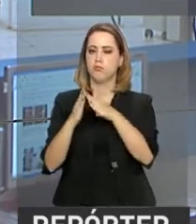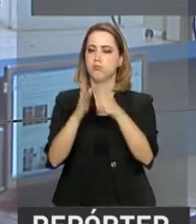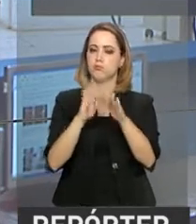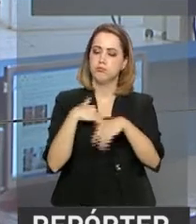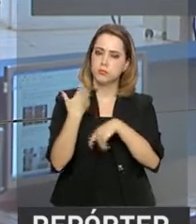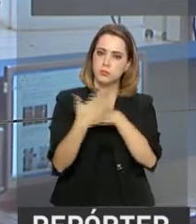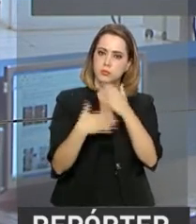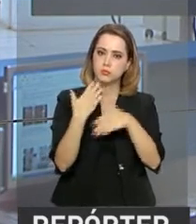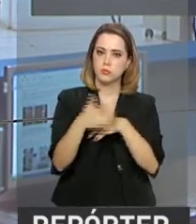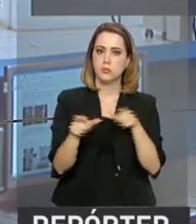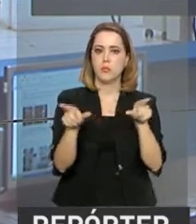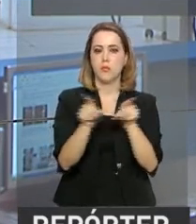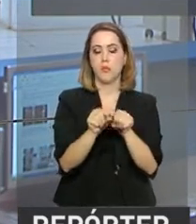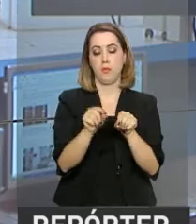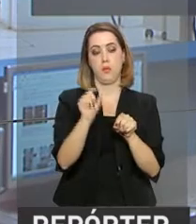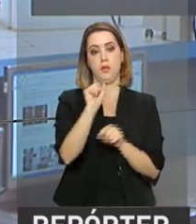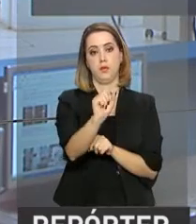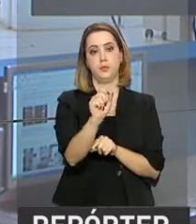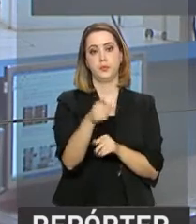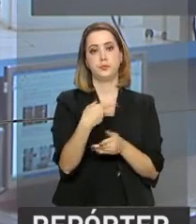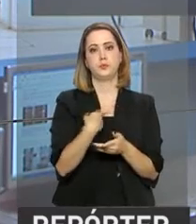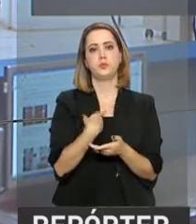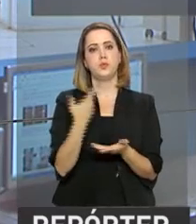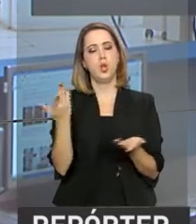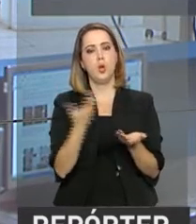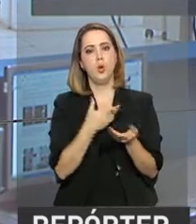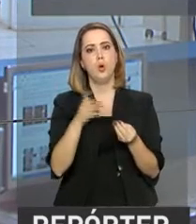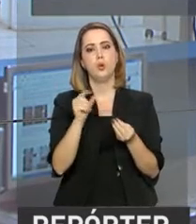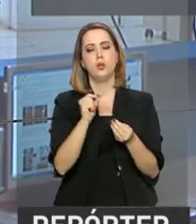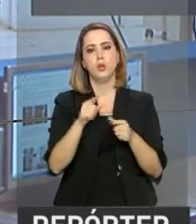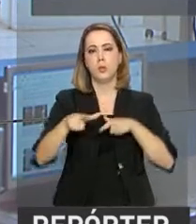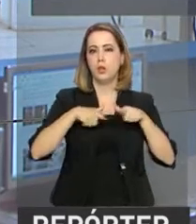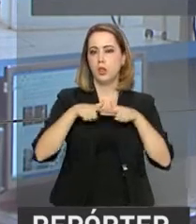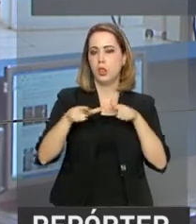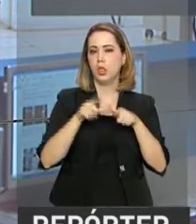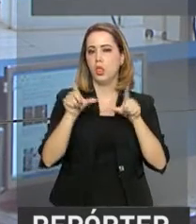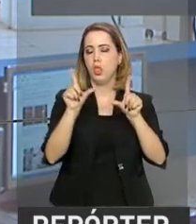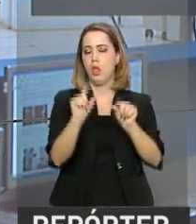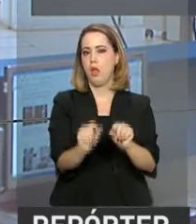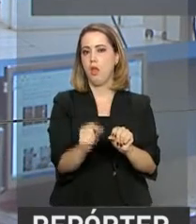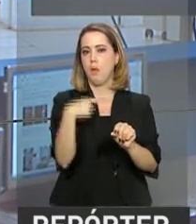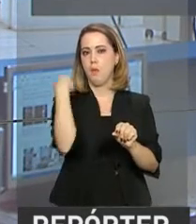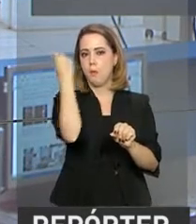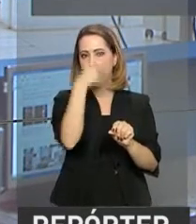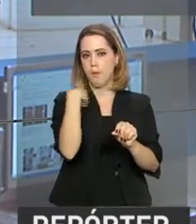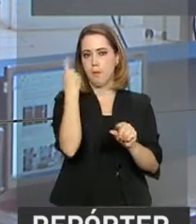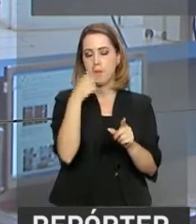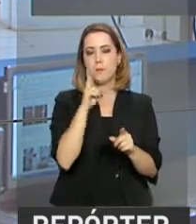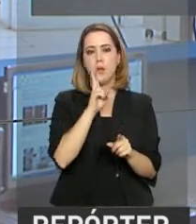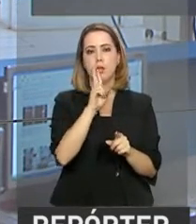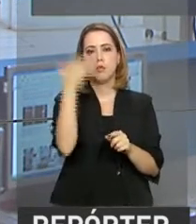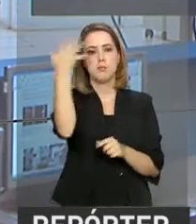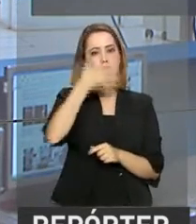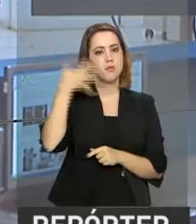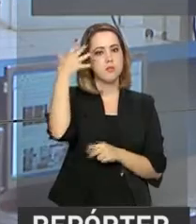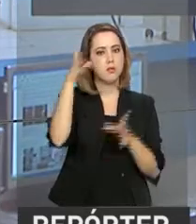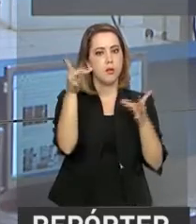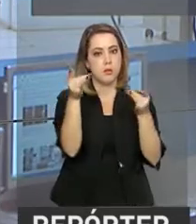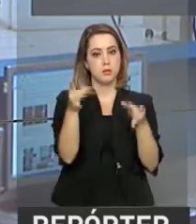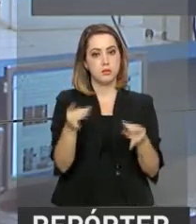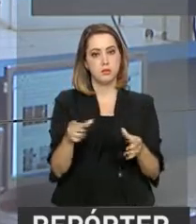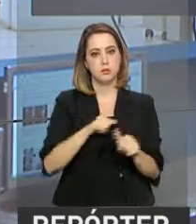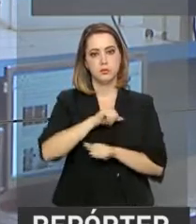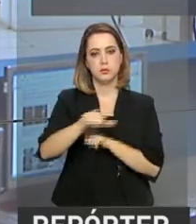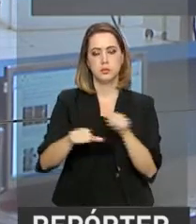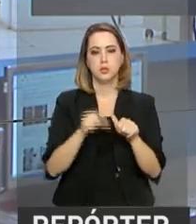pnad contínua e está a subir ocupação por insuficiência de horas trabalhadas que explica em detalhes essa mudança